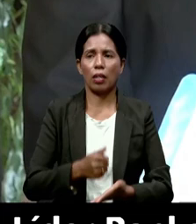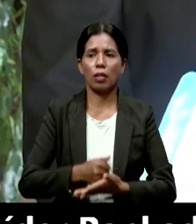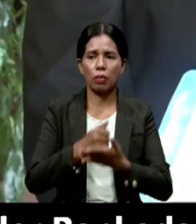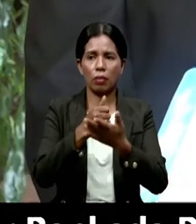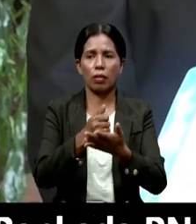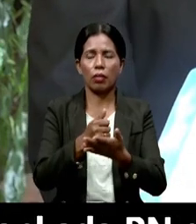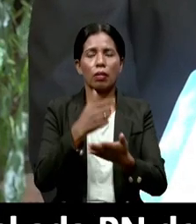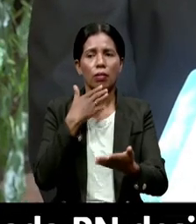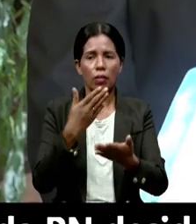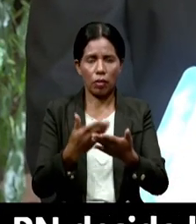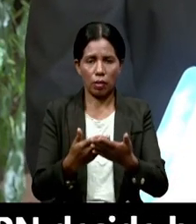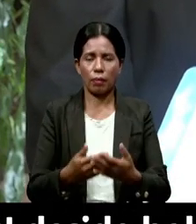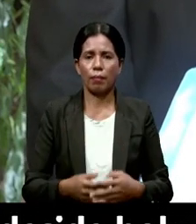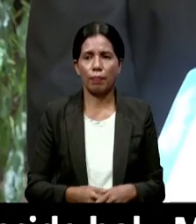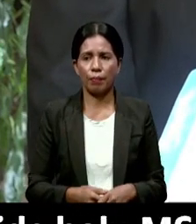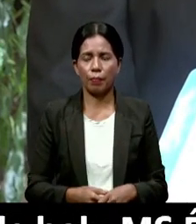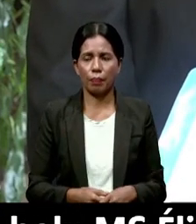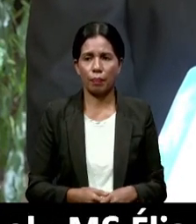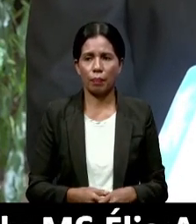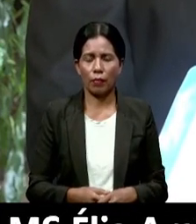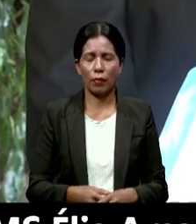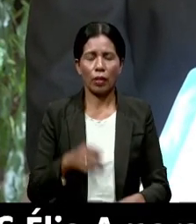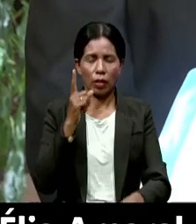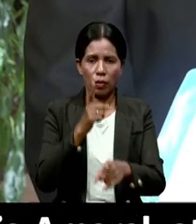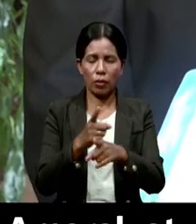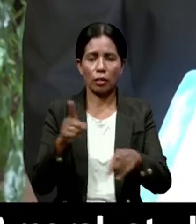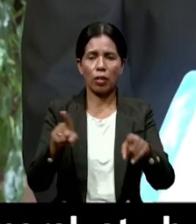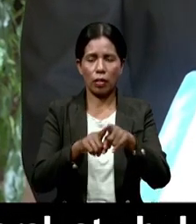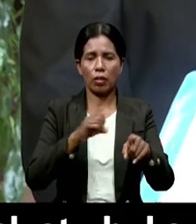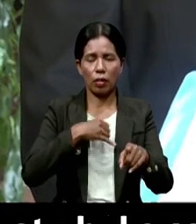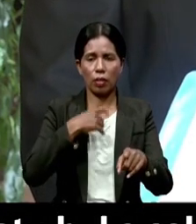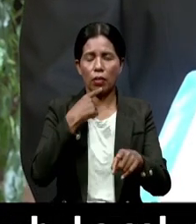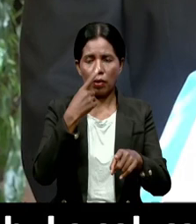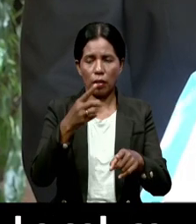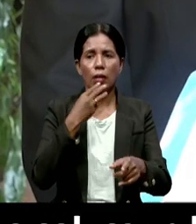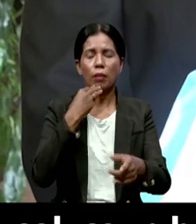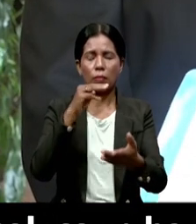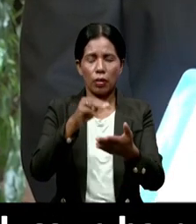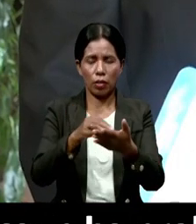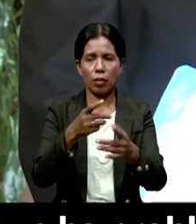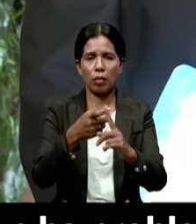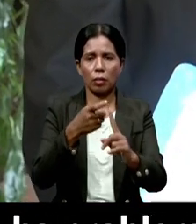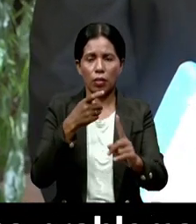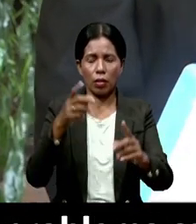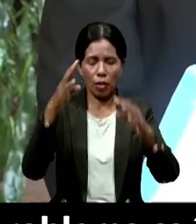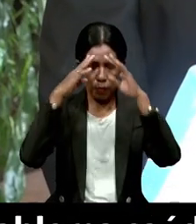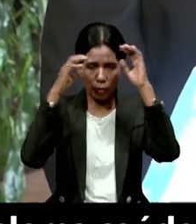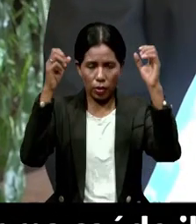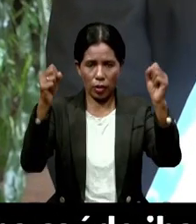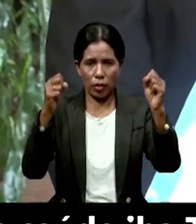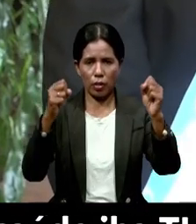Bemaca apropriado e adequado. E claro que a nação tem mensagem de sua excelência presidente,